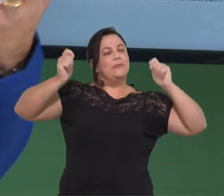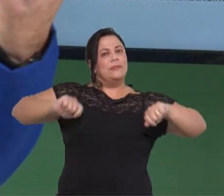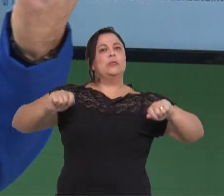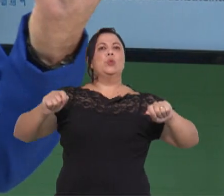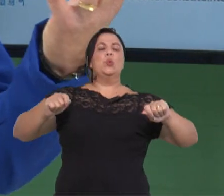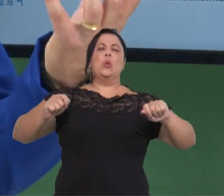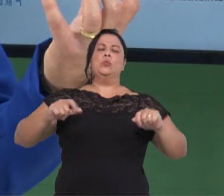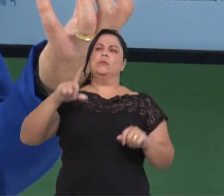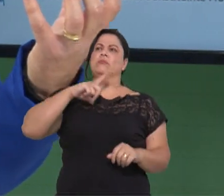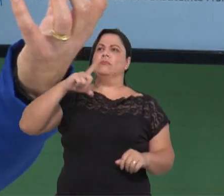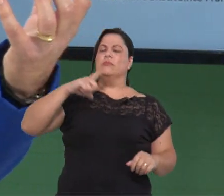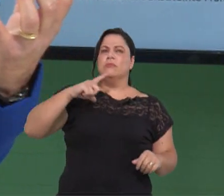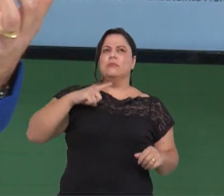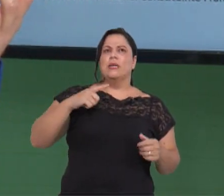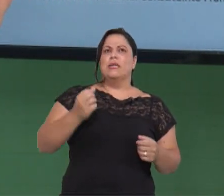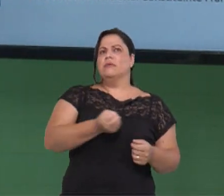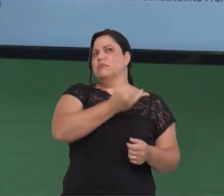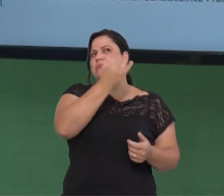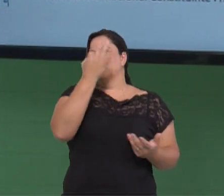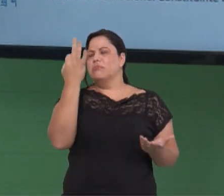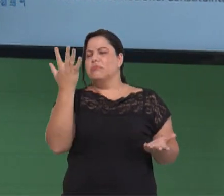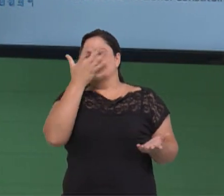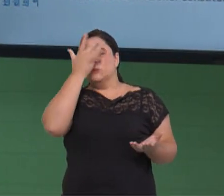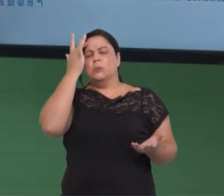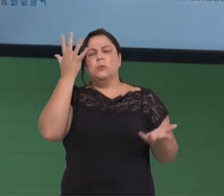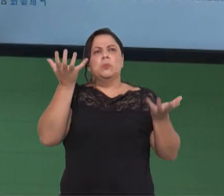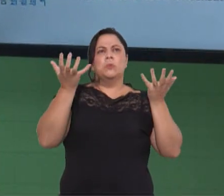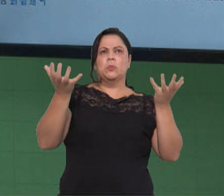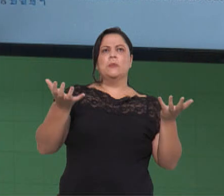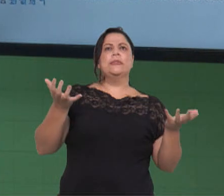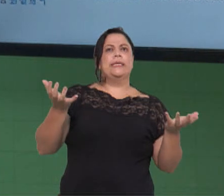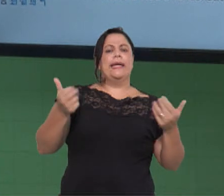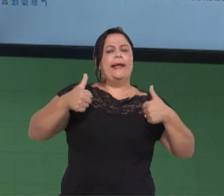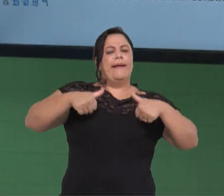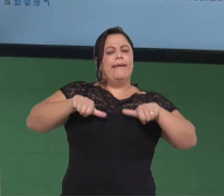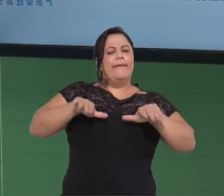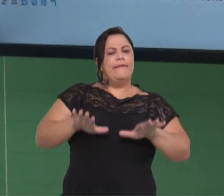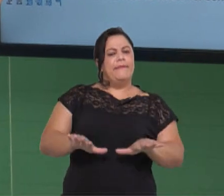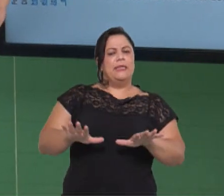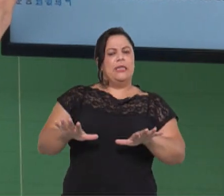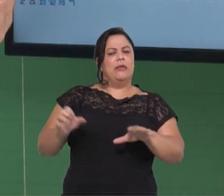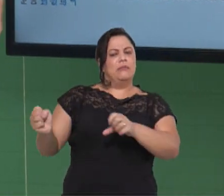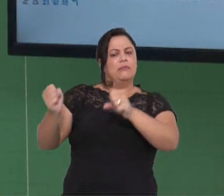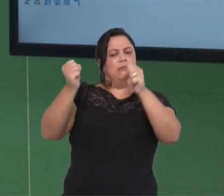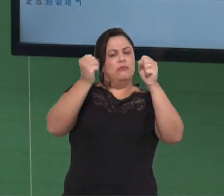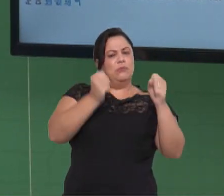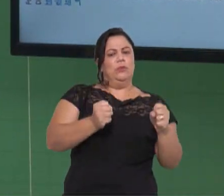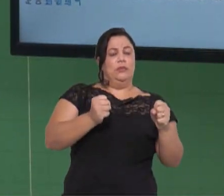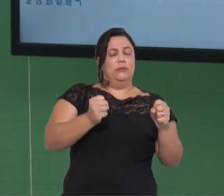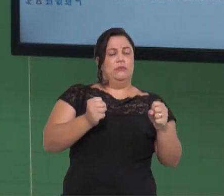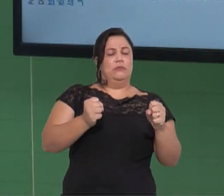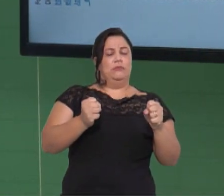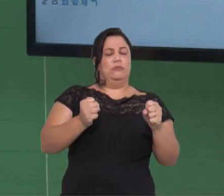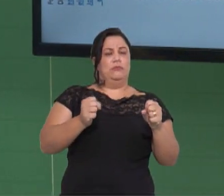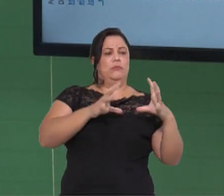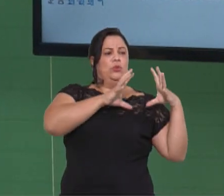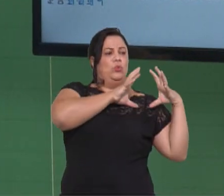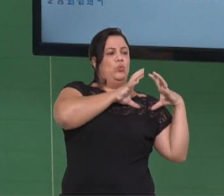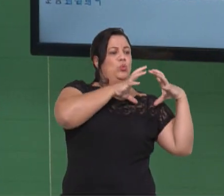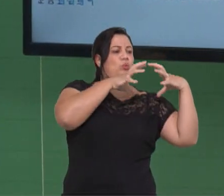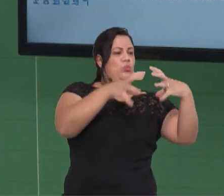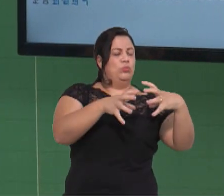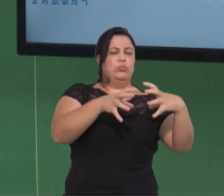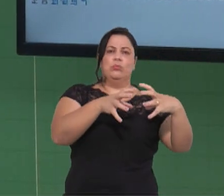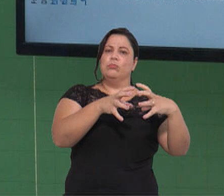de forma tradicional no poder e eu tenho aqueles que querem a inovação. E quem está no